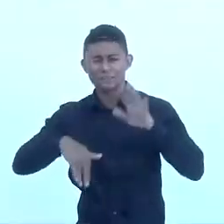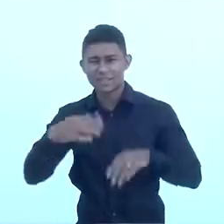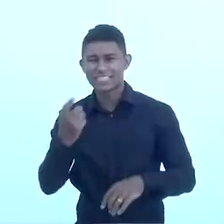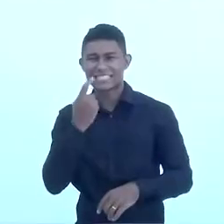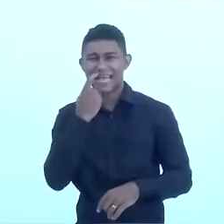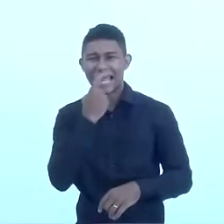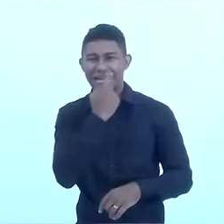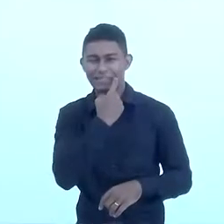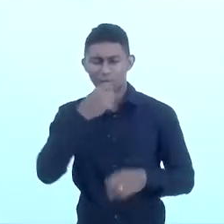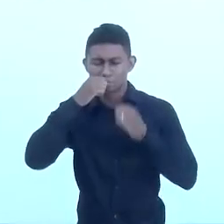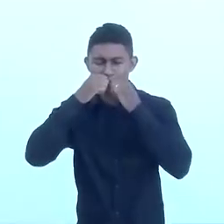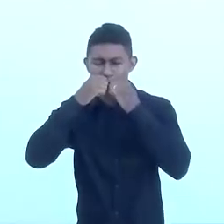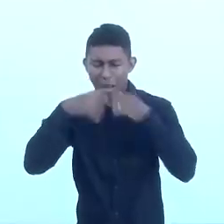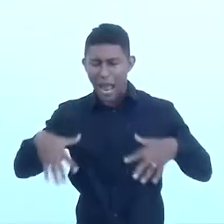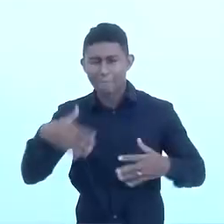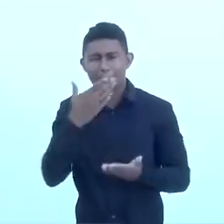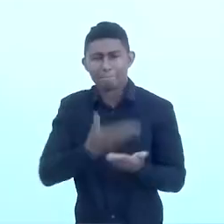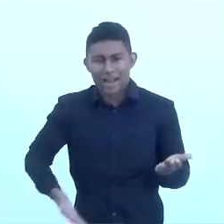e